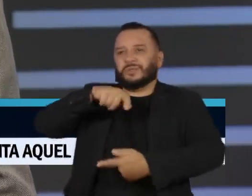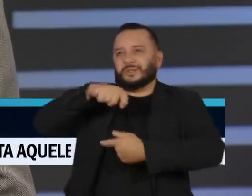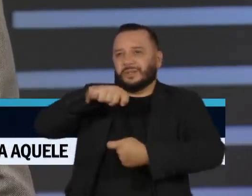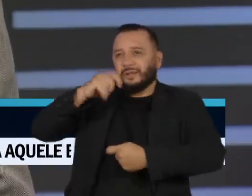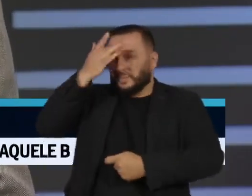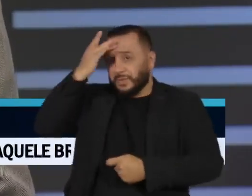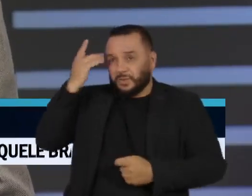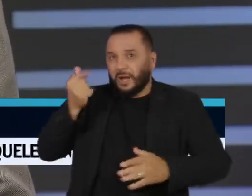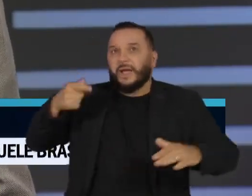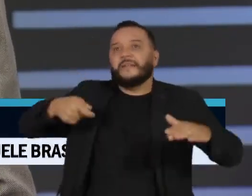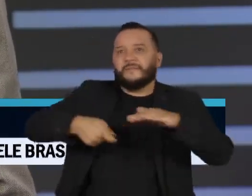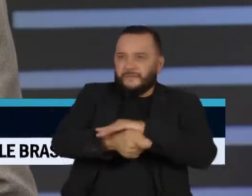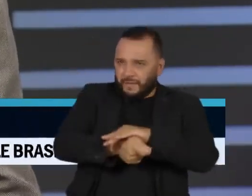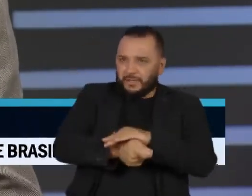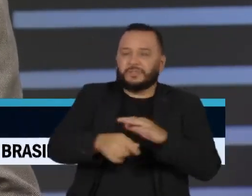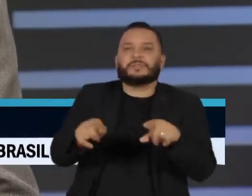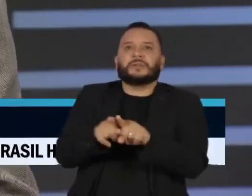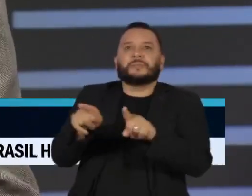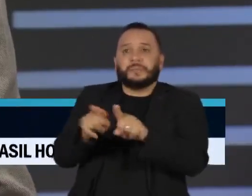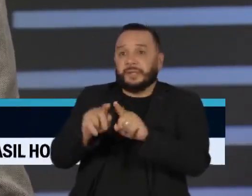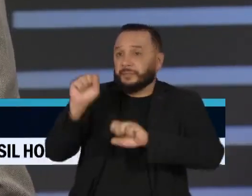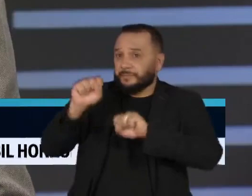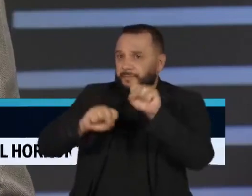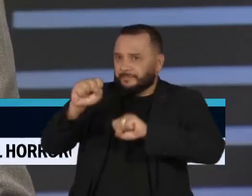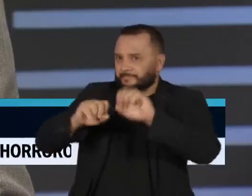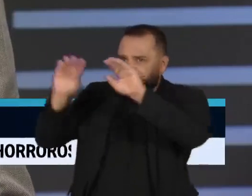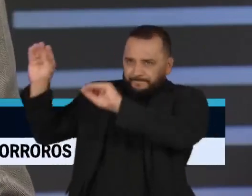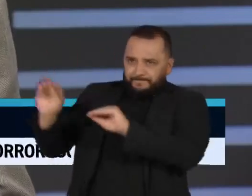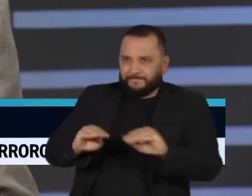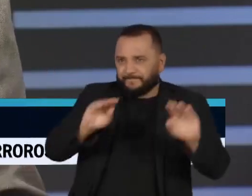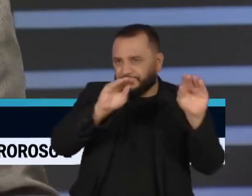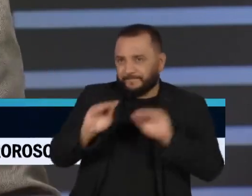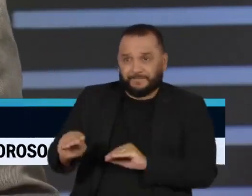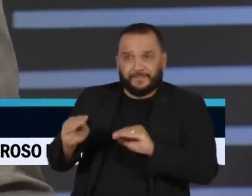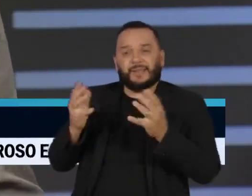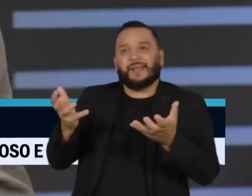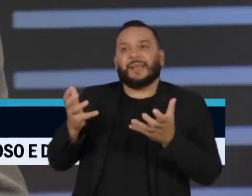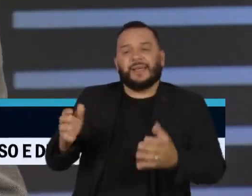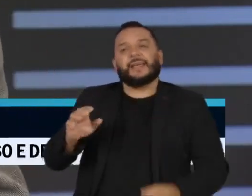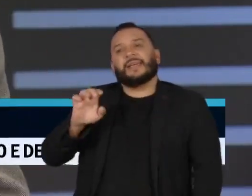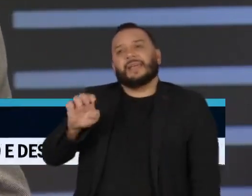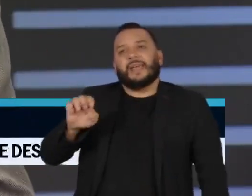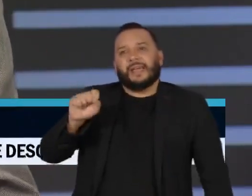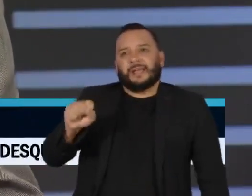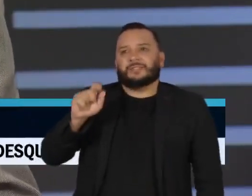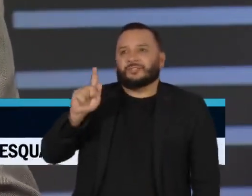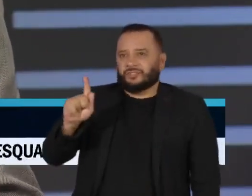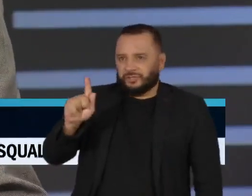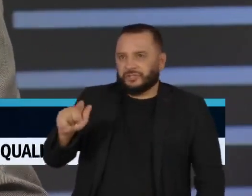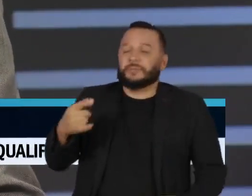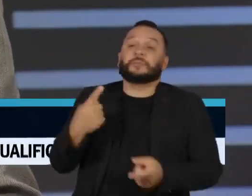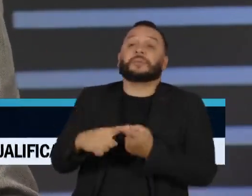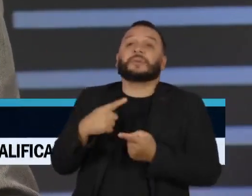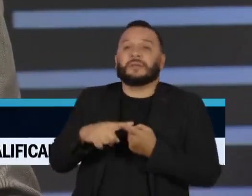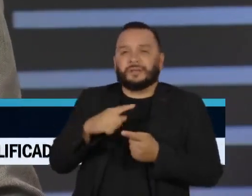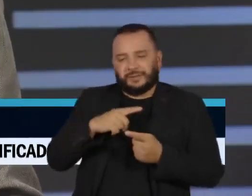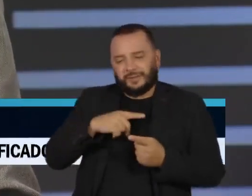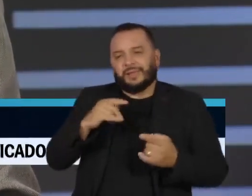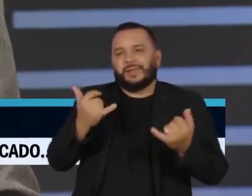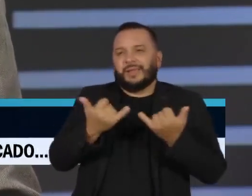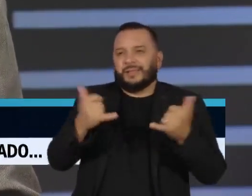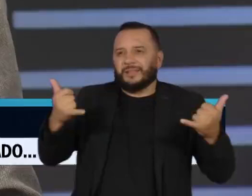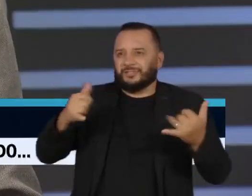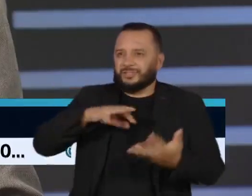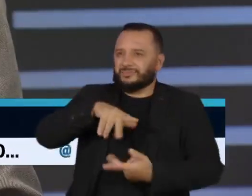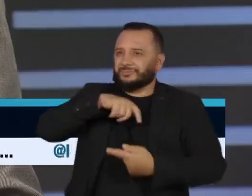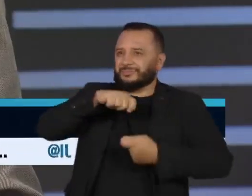atrai empresas que querem mostrar para o mundo que elas são esg e que elas têm como matéria-prima energias renováveis